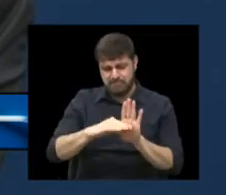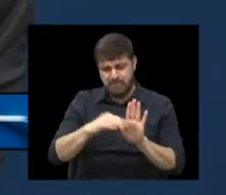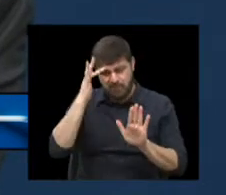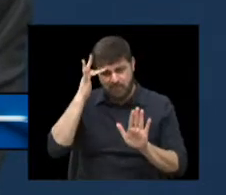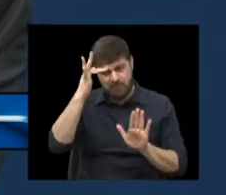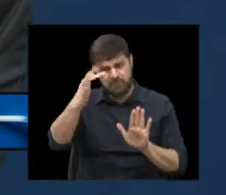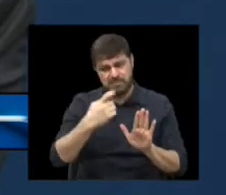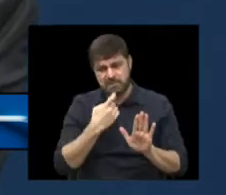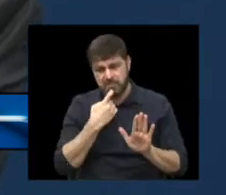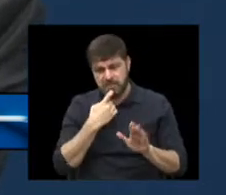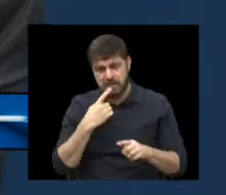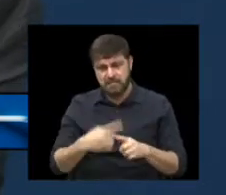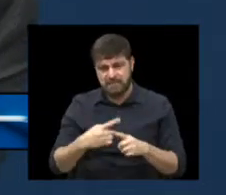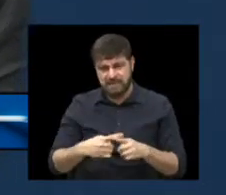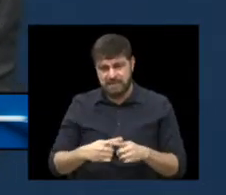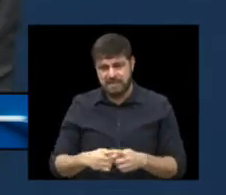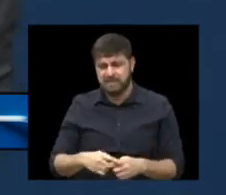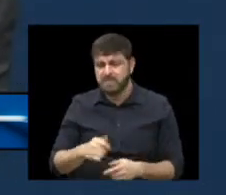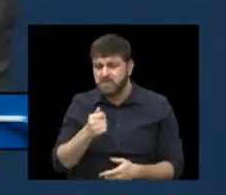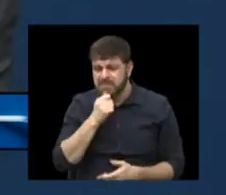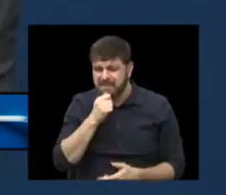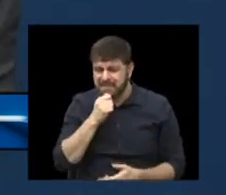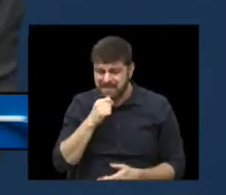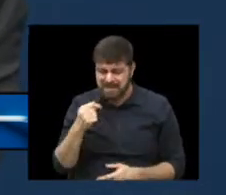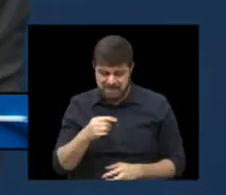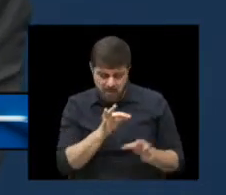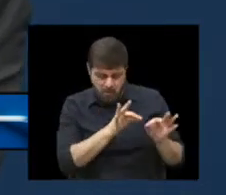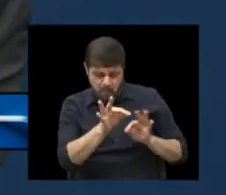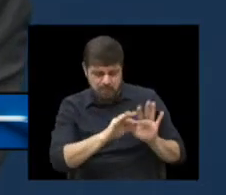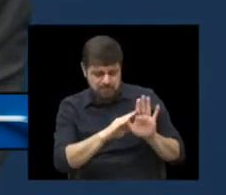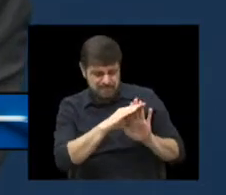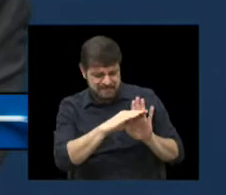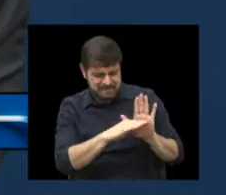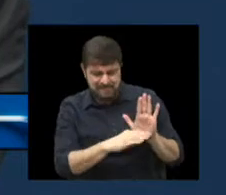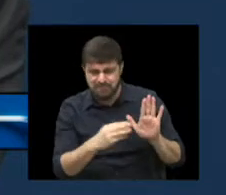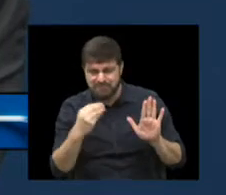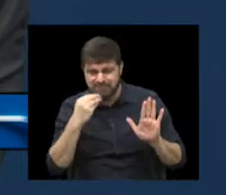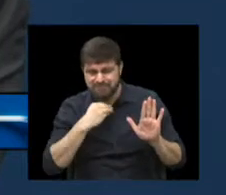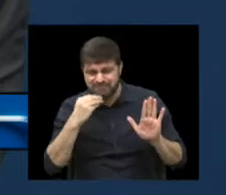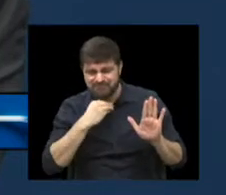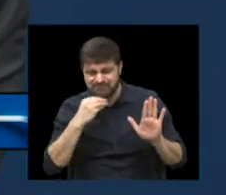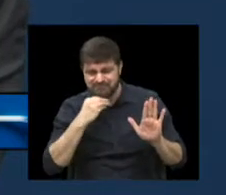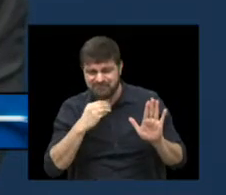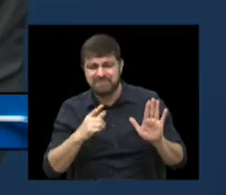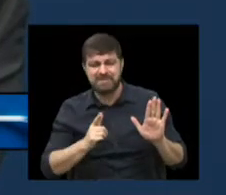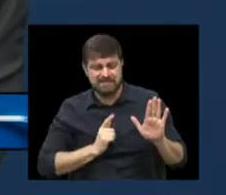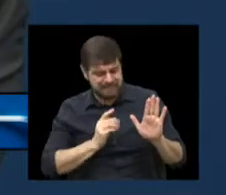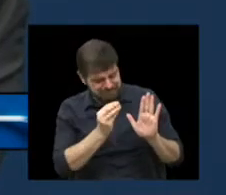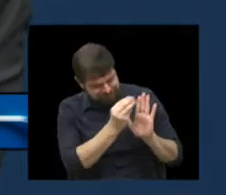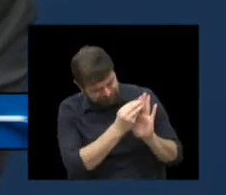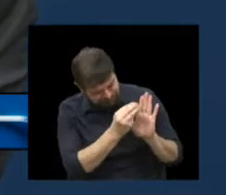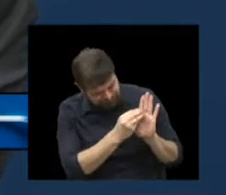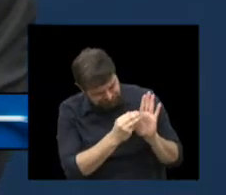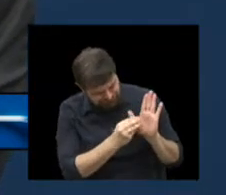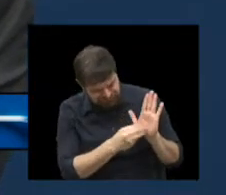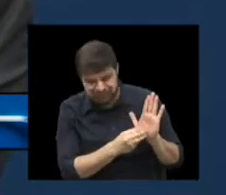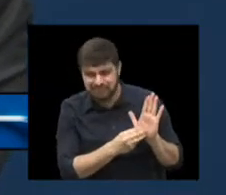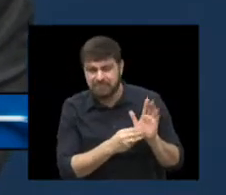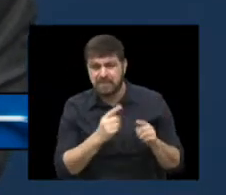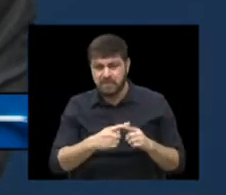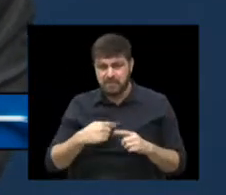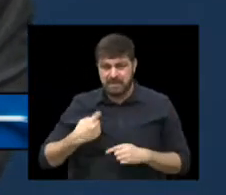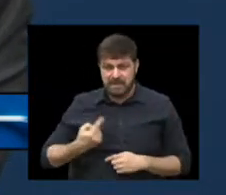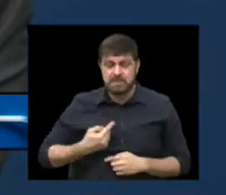déficit de democracia na construção desse plano. Tá? Esse plano é um plano que vai tratar das diretrizes